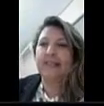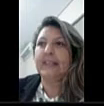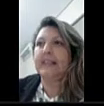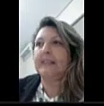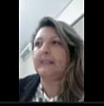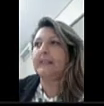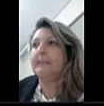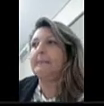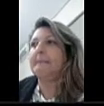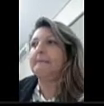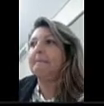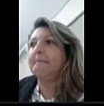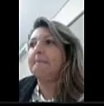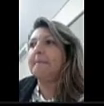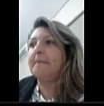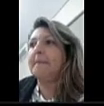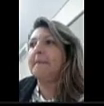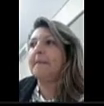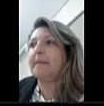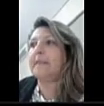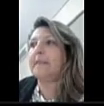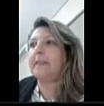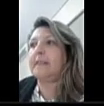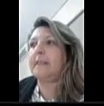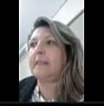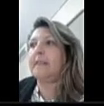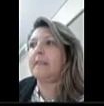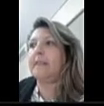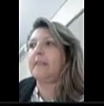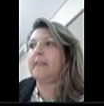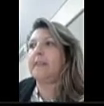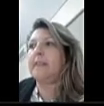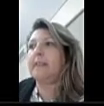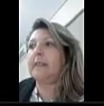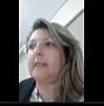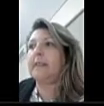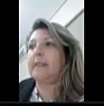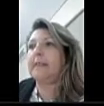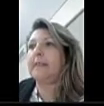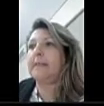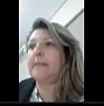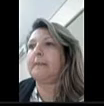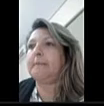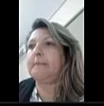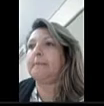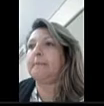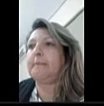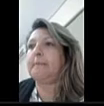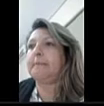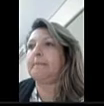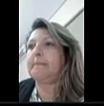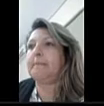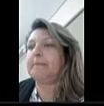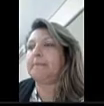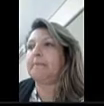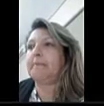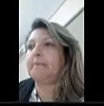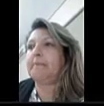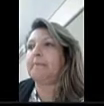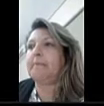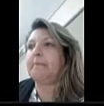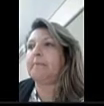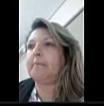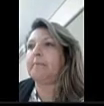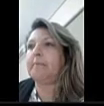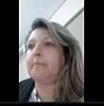o aluno, né? Que tem transtorno de aprendizagem. E dentro do que eu já tenho de informações sobre essa